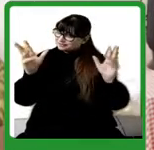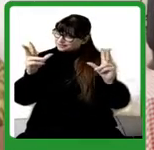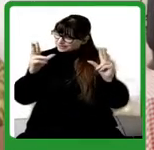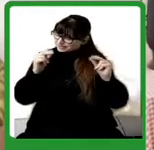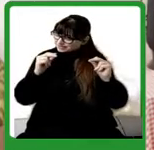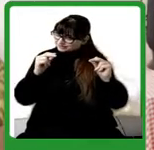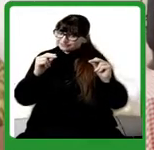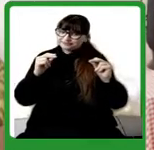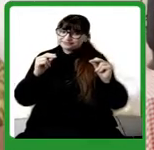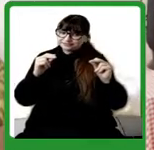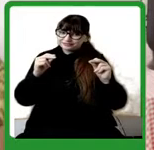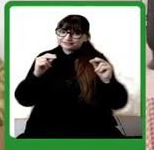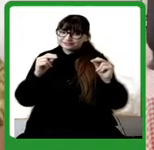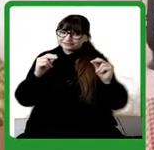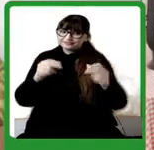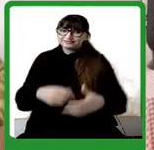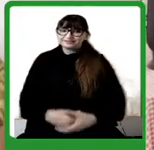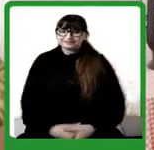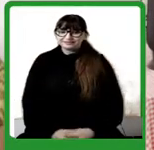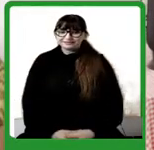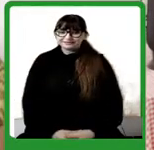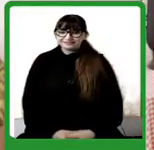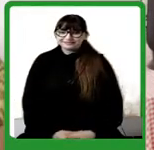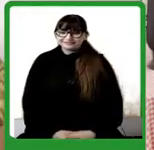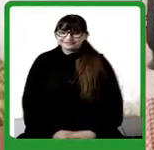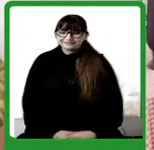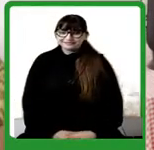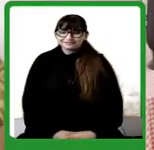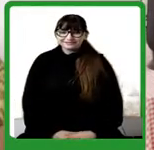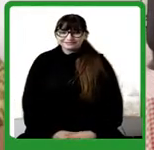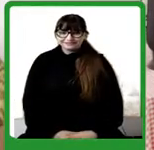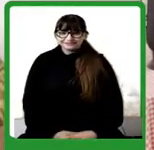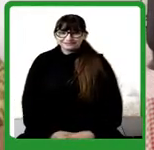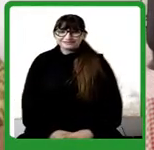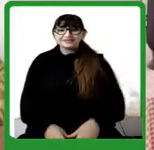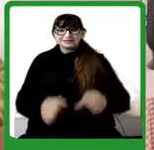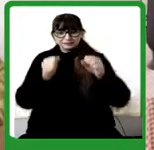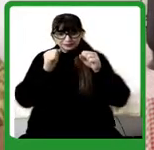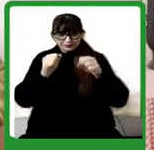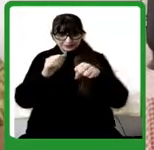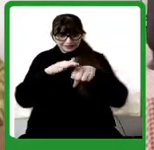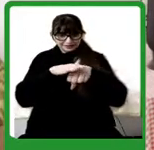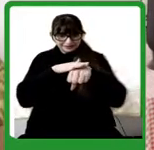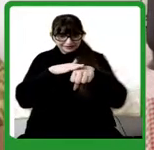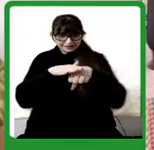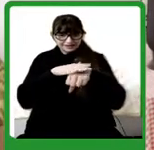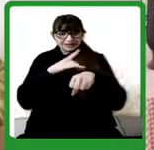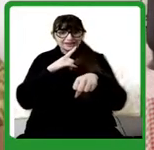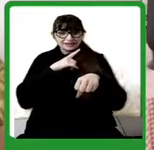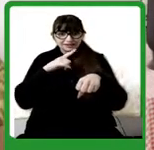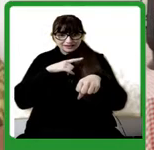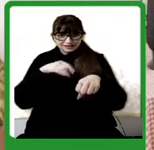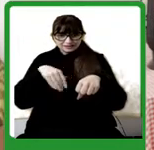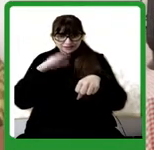de raízes... Mas claro que é raiz, eu vou comer mais um torrendo. Vamos conversando aí, o que mais tem pra nós papiar?